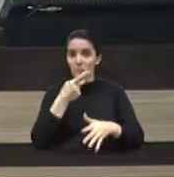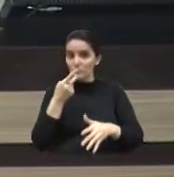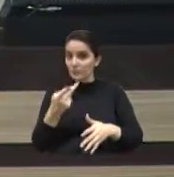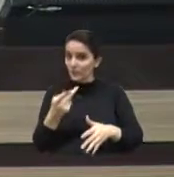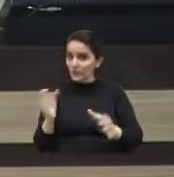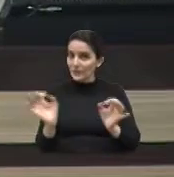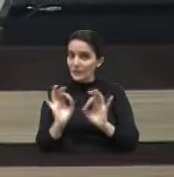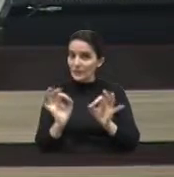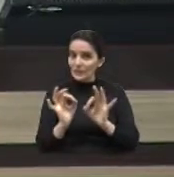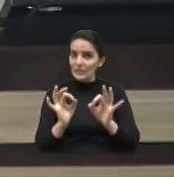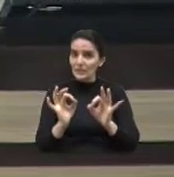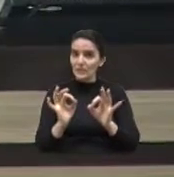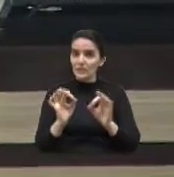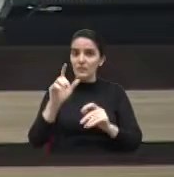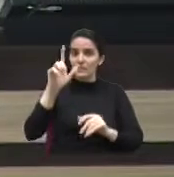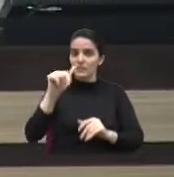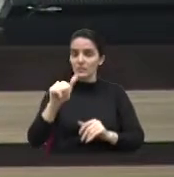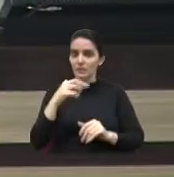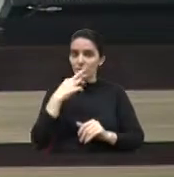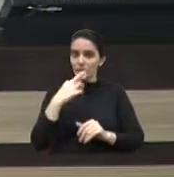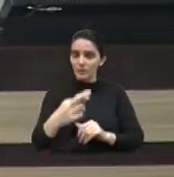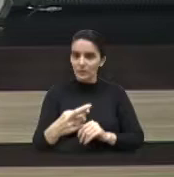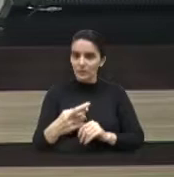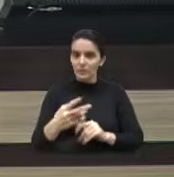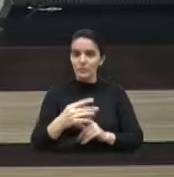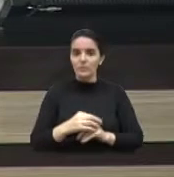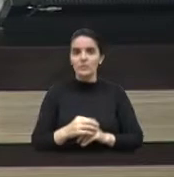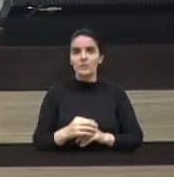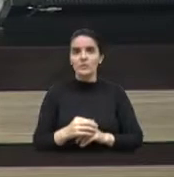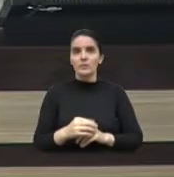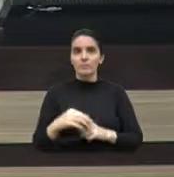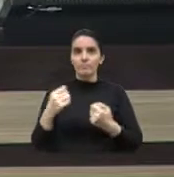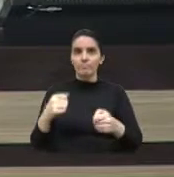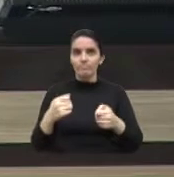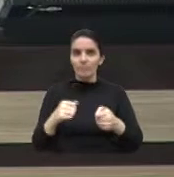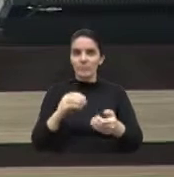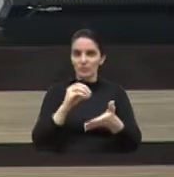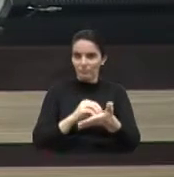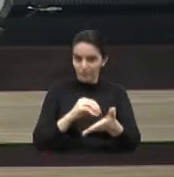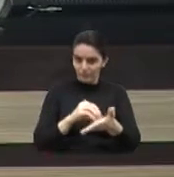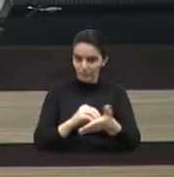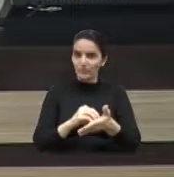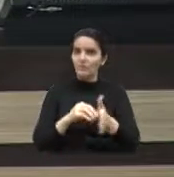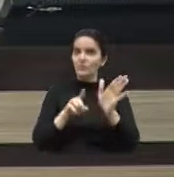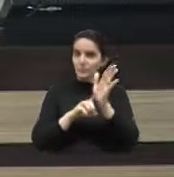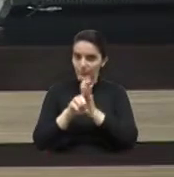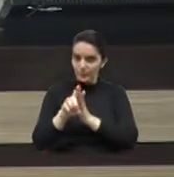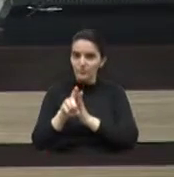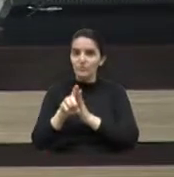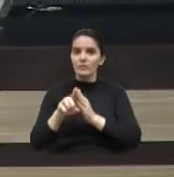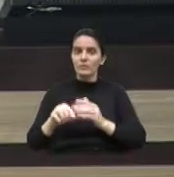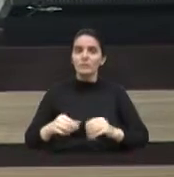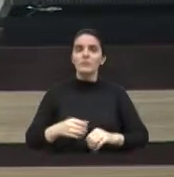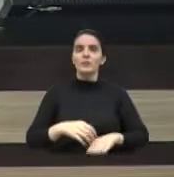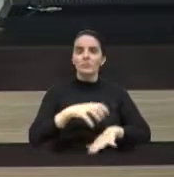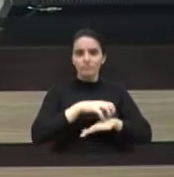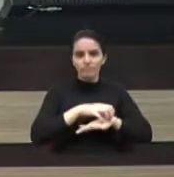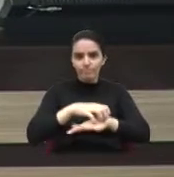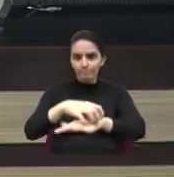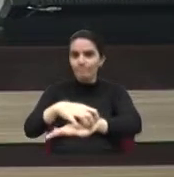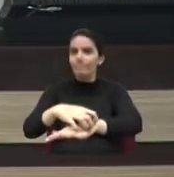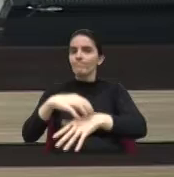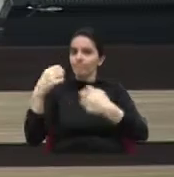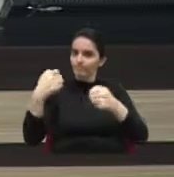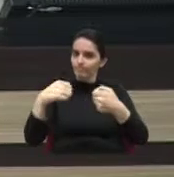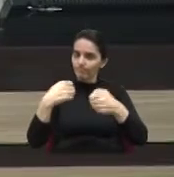comentando, que depois vai vir uma resposta para a senhora, acho que faltou alguma coisa falar do transporte coletivo aqui da cidade de Limeira. E a